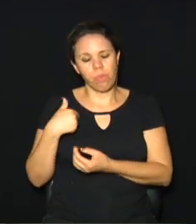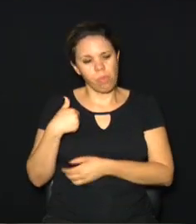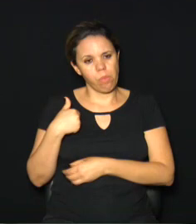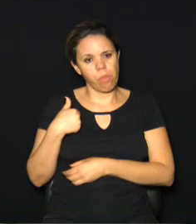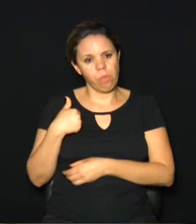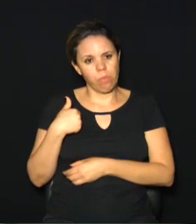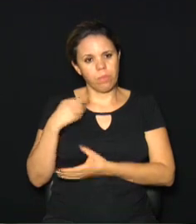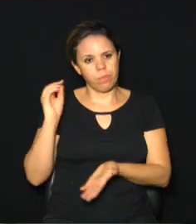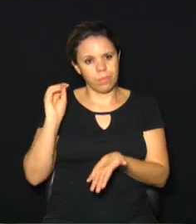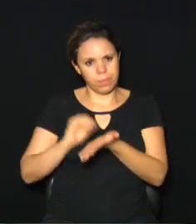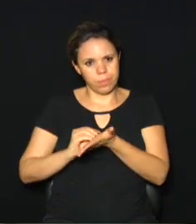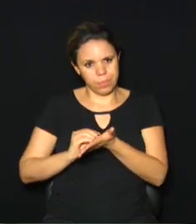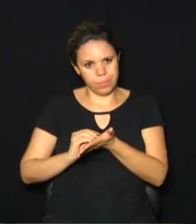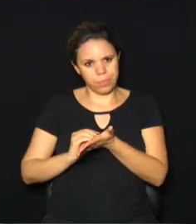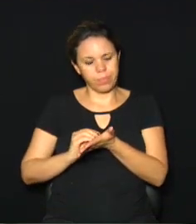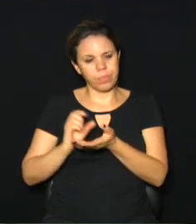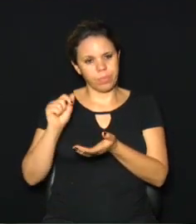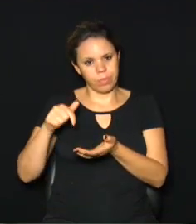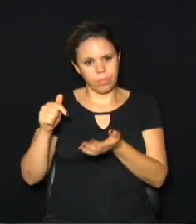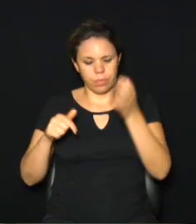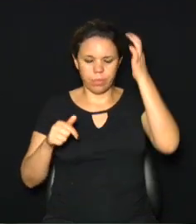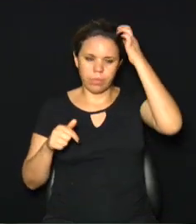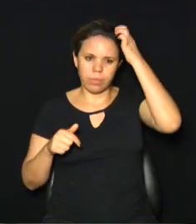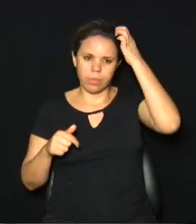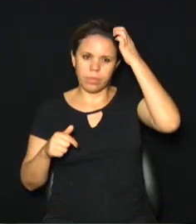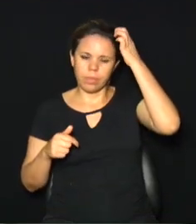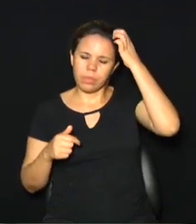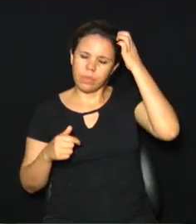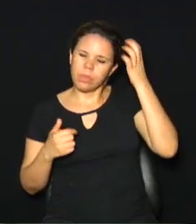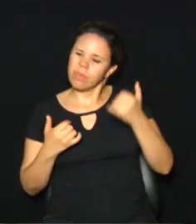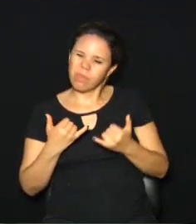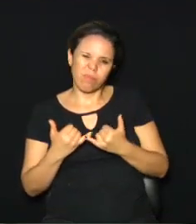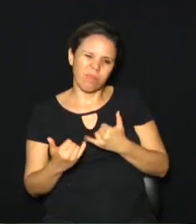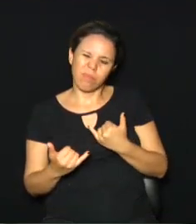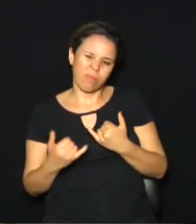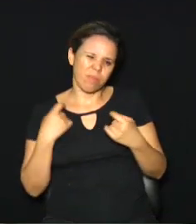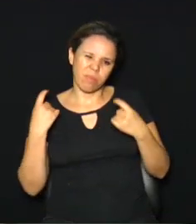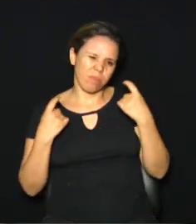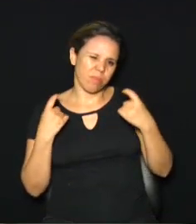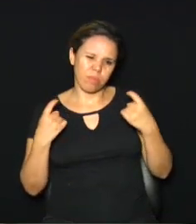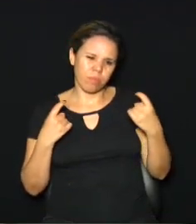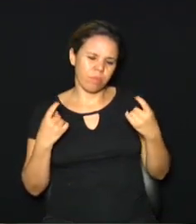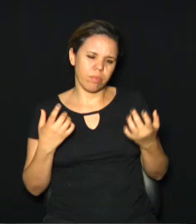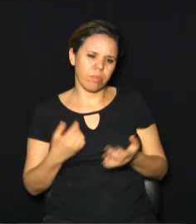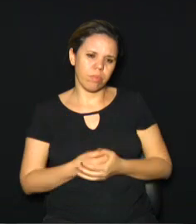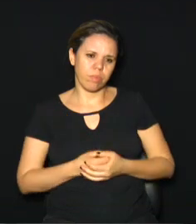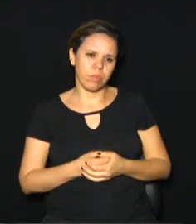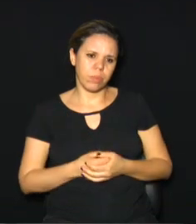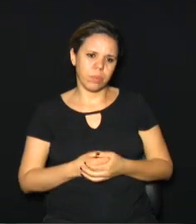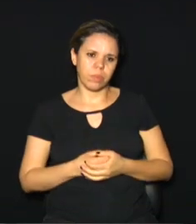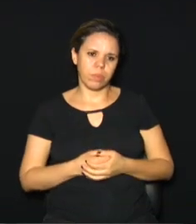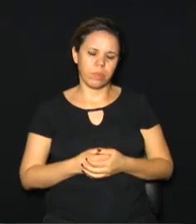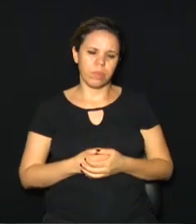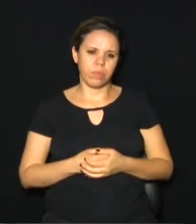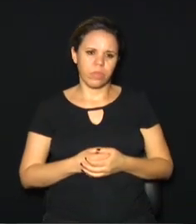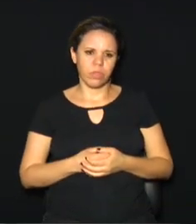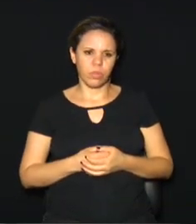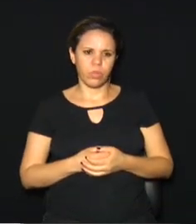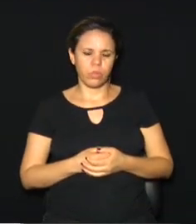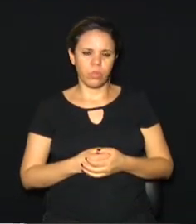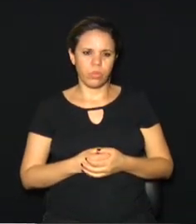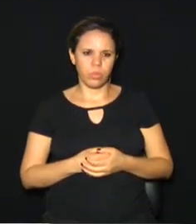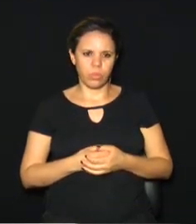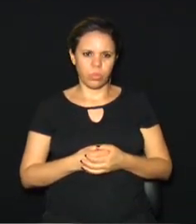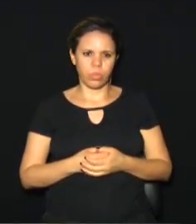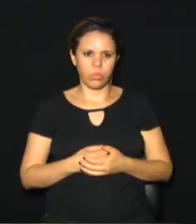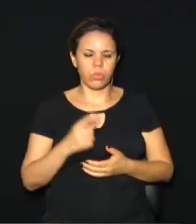Eu marquei alguma coisa aqui, não me parece que a preocupação com os dias que não